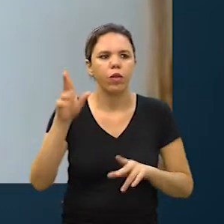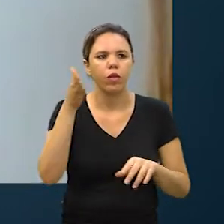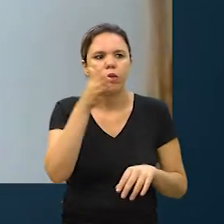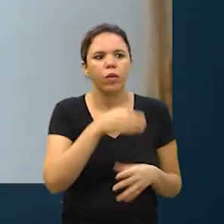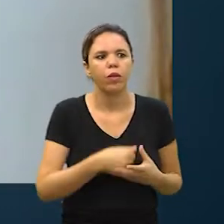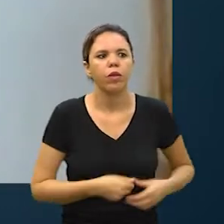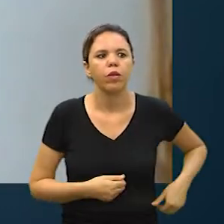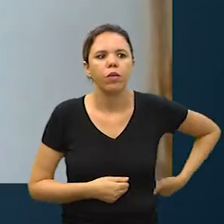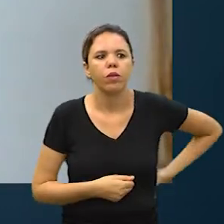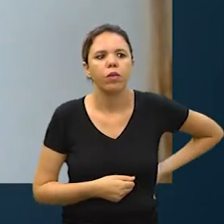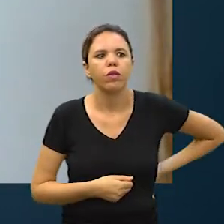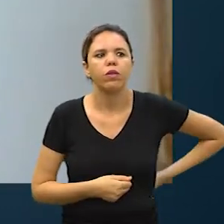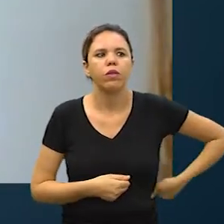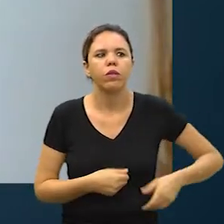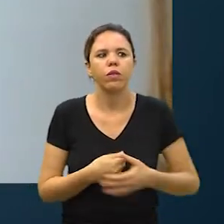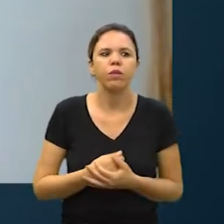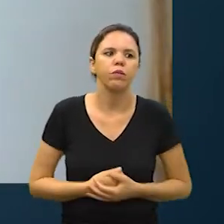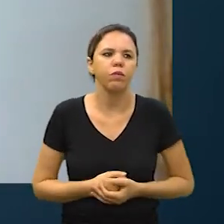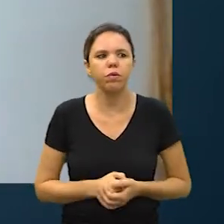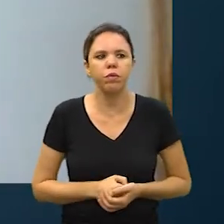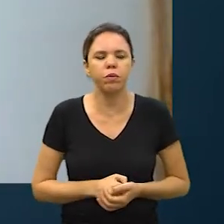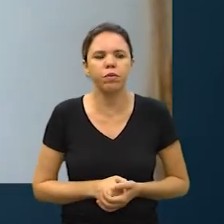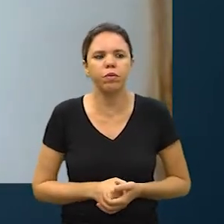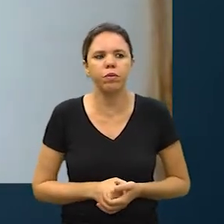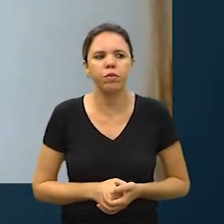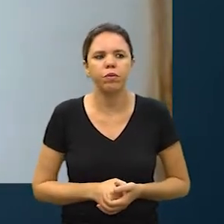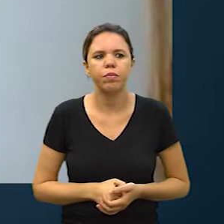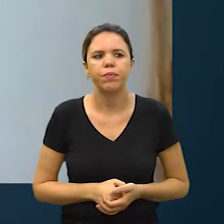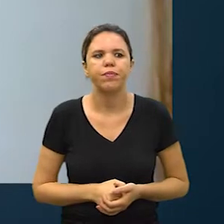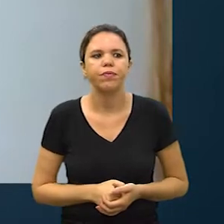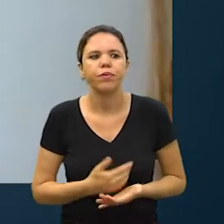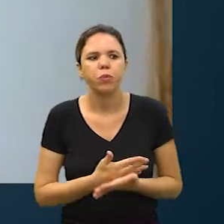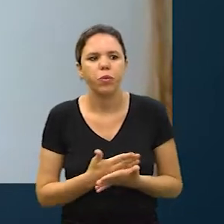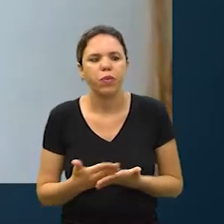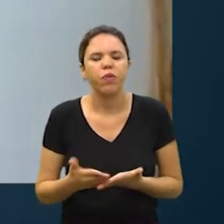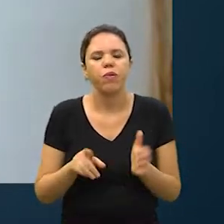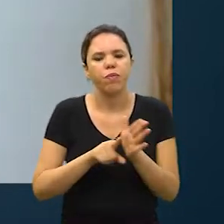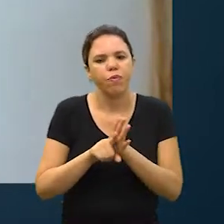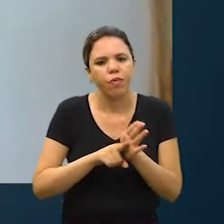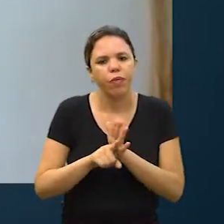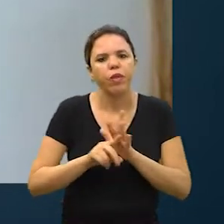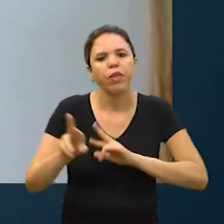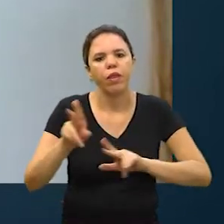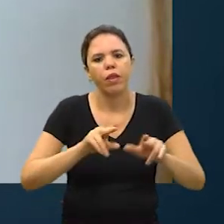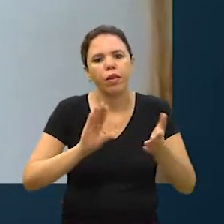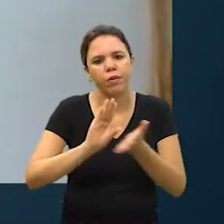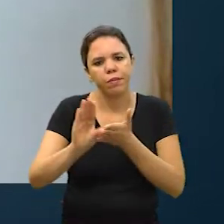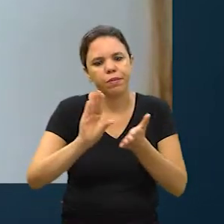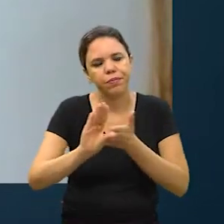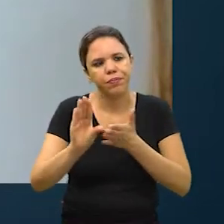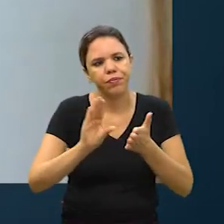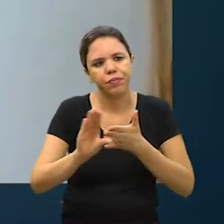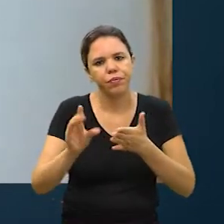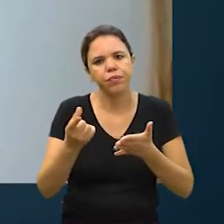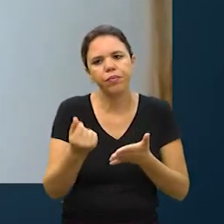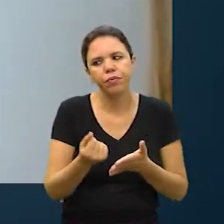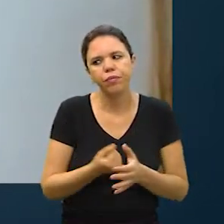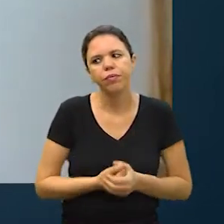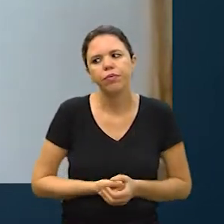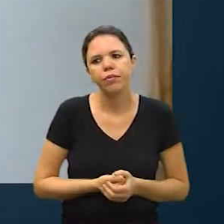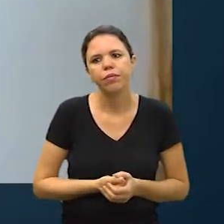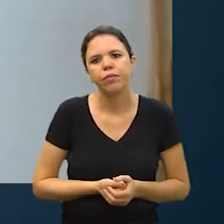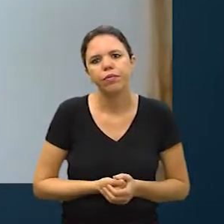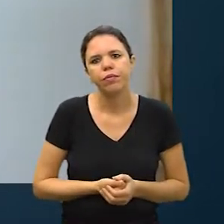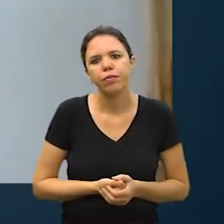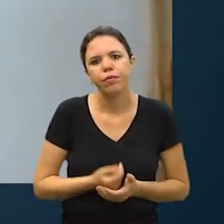cidades. Ah, e aí foi que eu comecei a estudar um pouco sobre diversificar investimento, diversificar